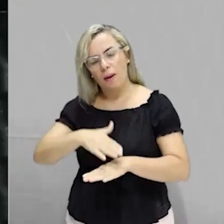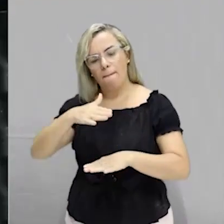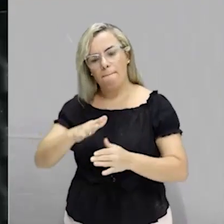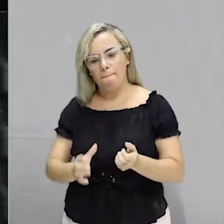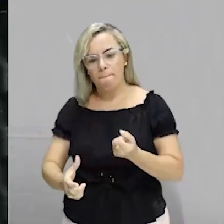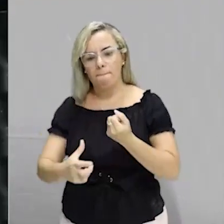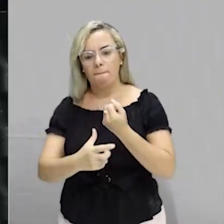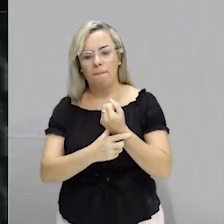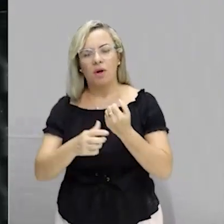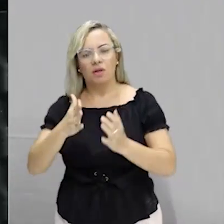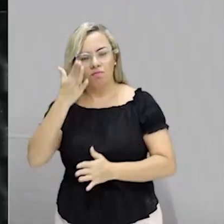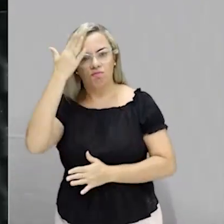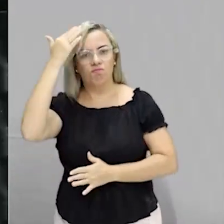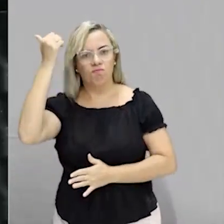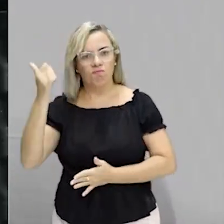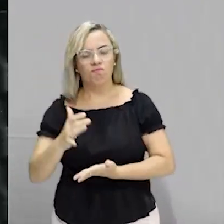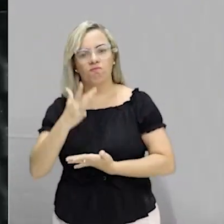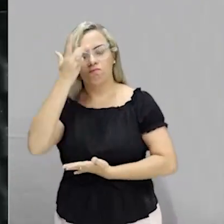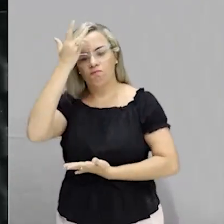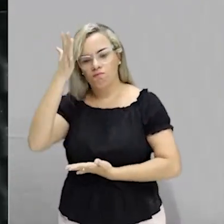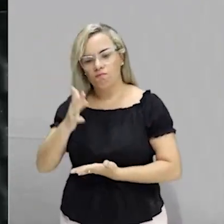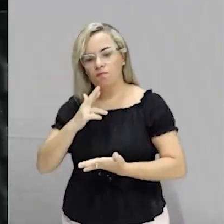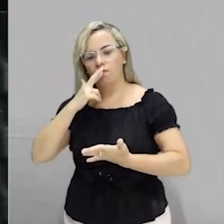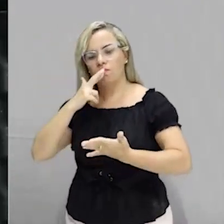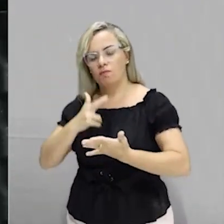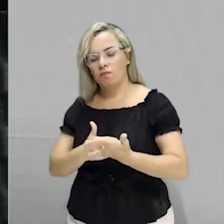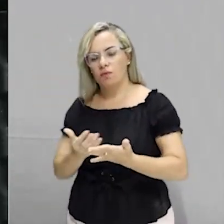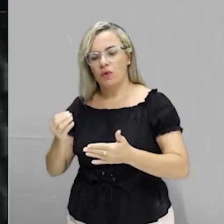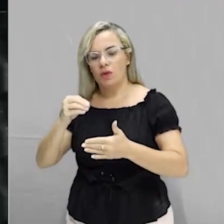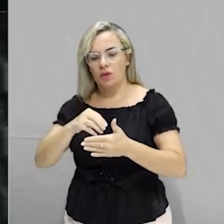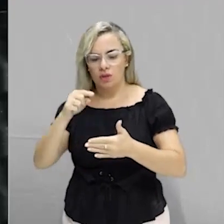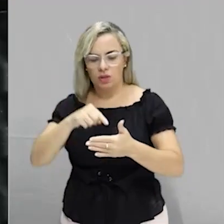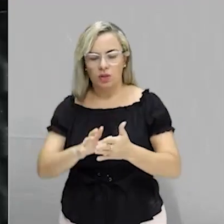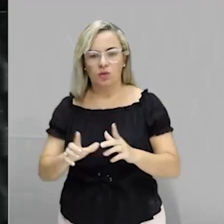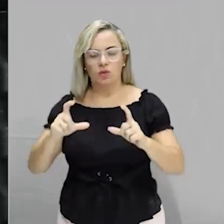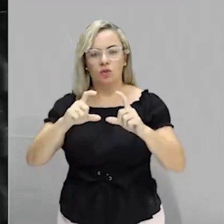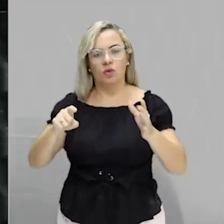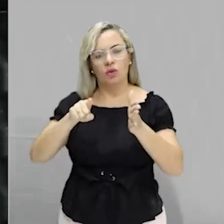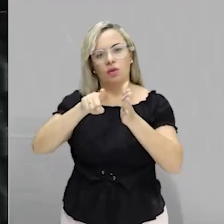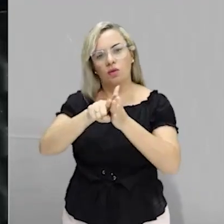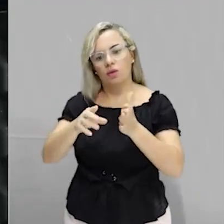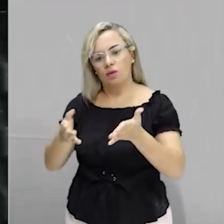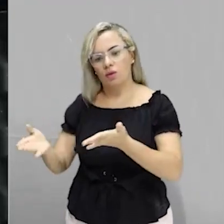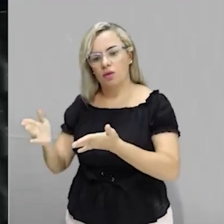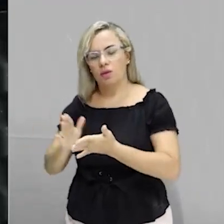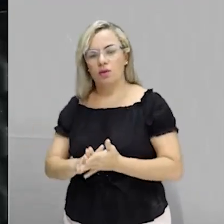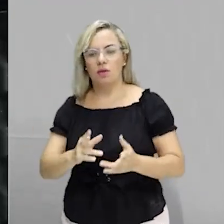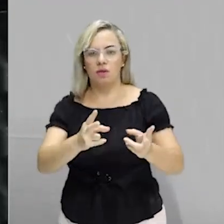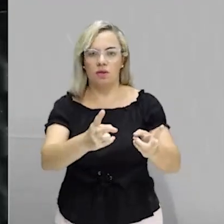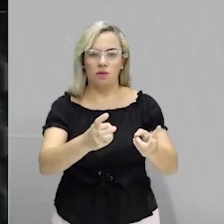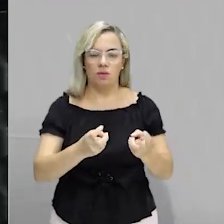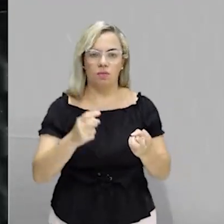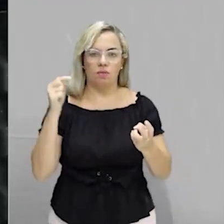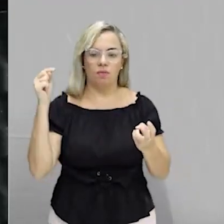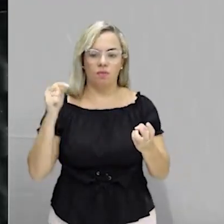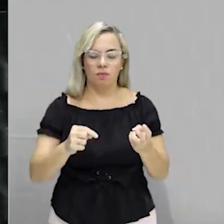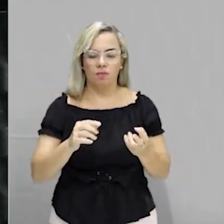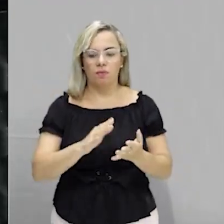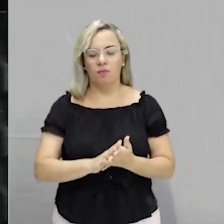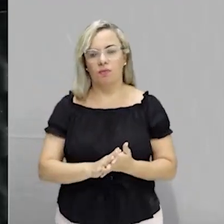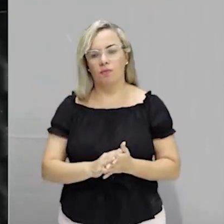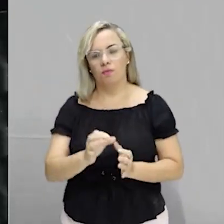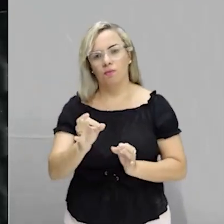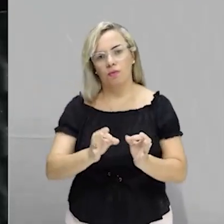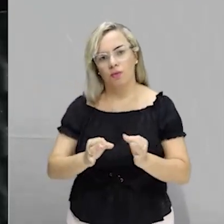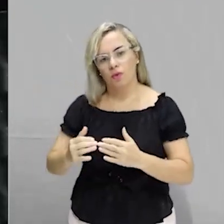segurança e, claro, cabe a resolução dentro do enunciado, tá? Então, aqui é para você perceber que no